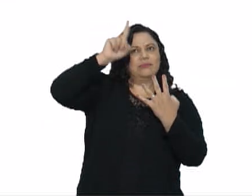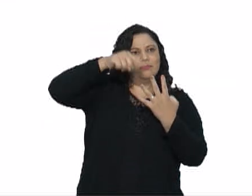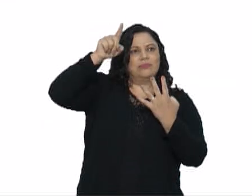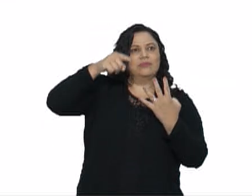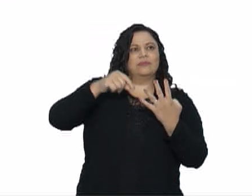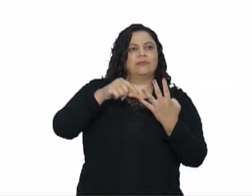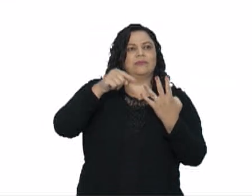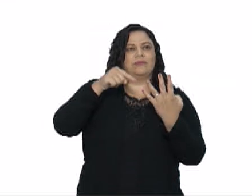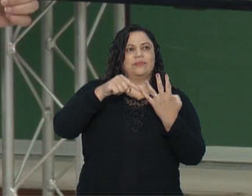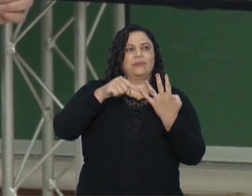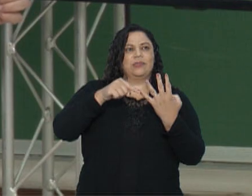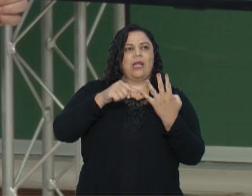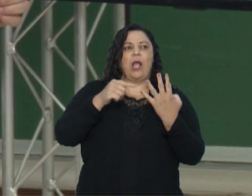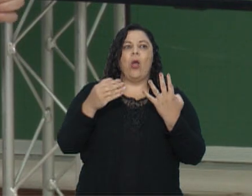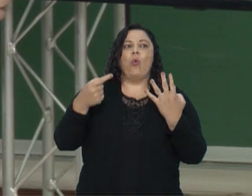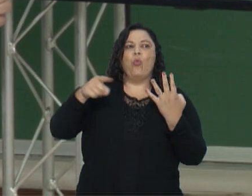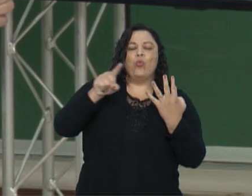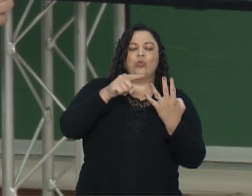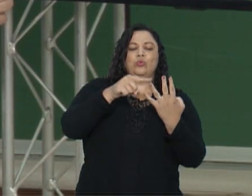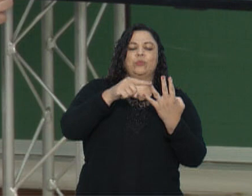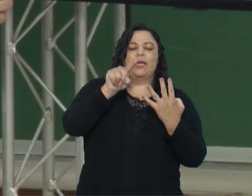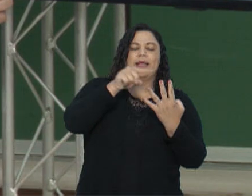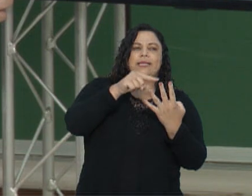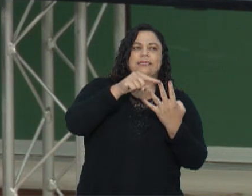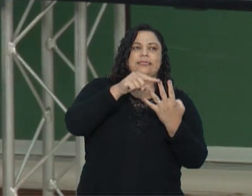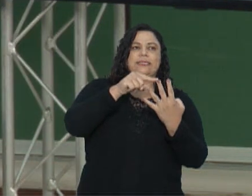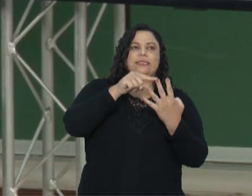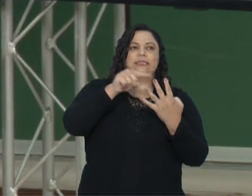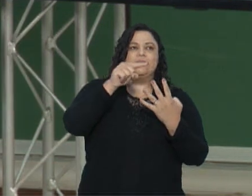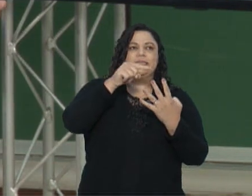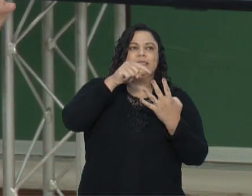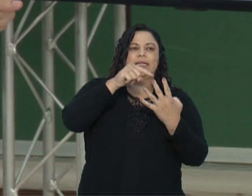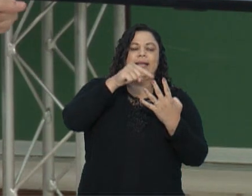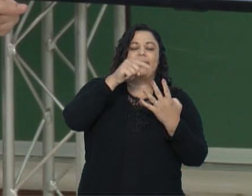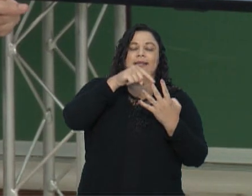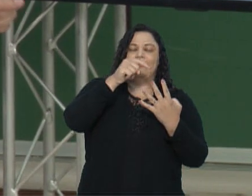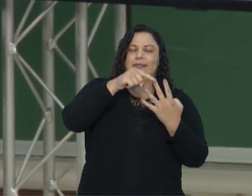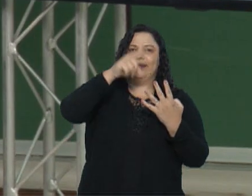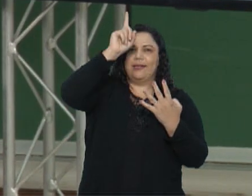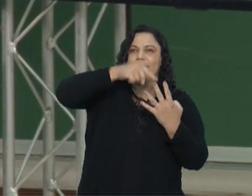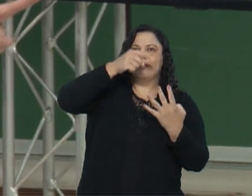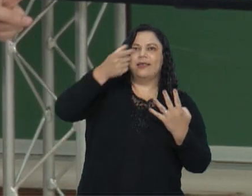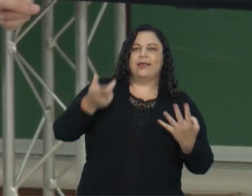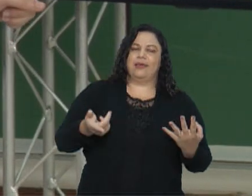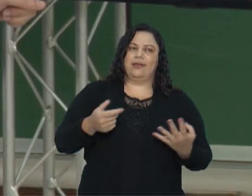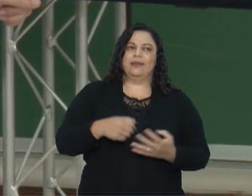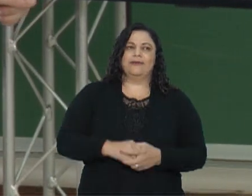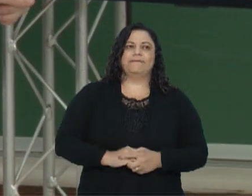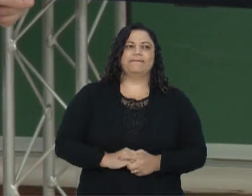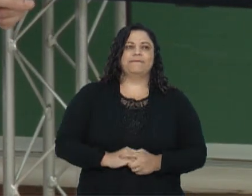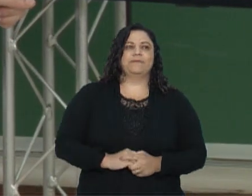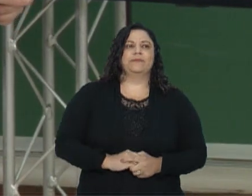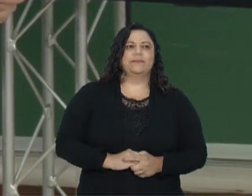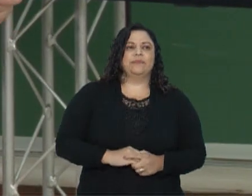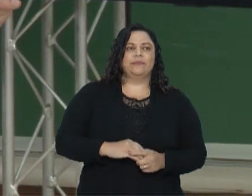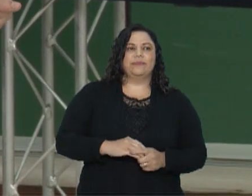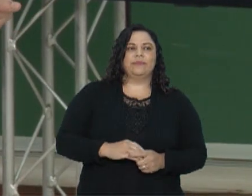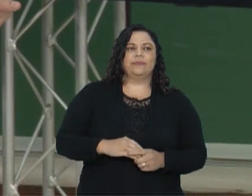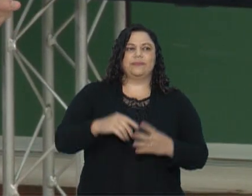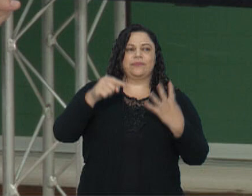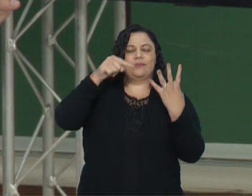Miércoles, olha só, aguda, grave, esdrúxula. Micrófono, aguda,